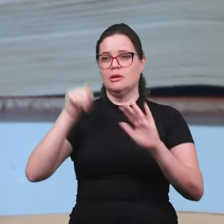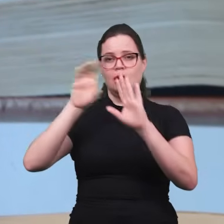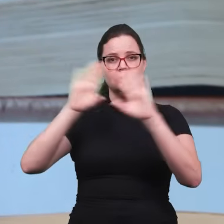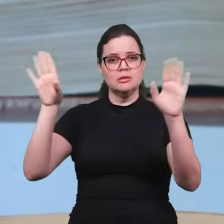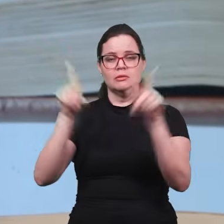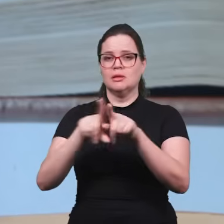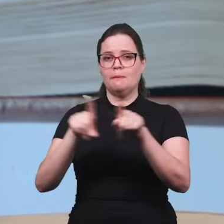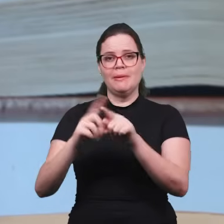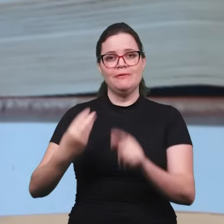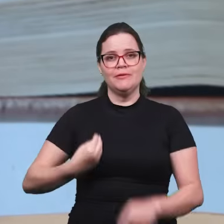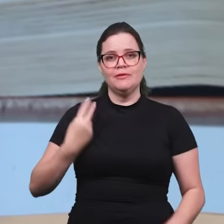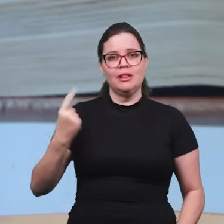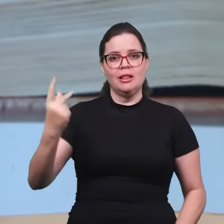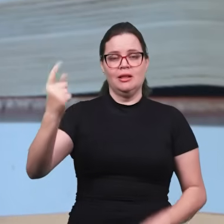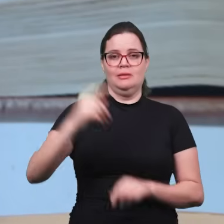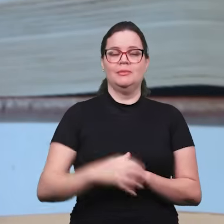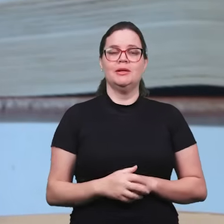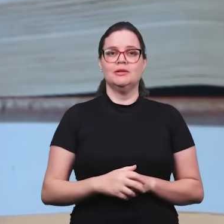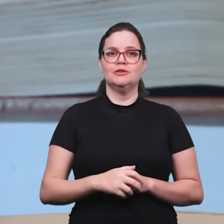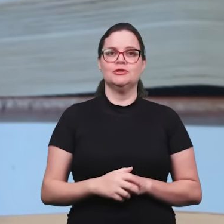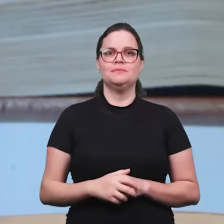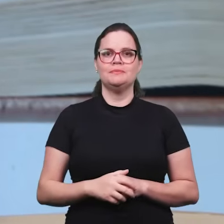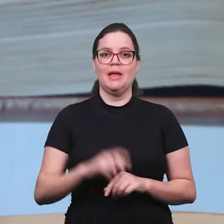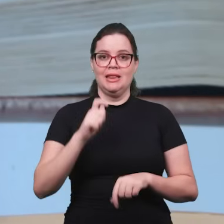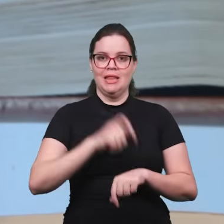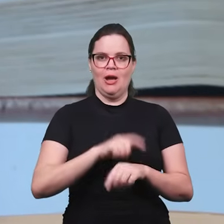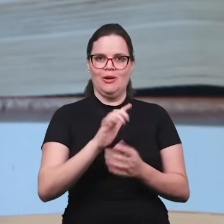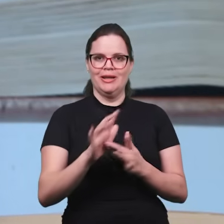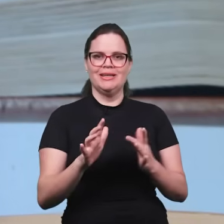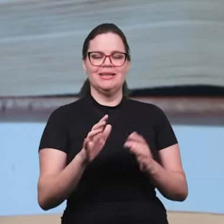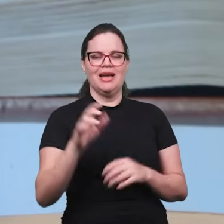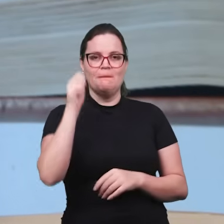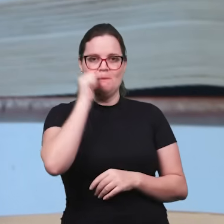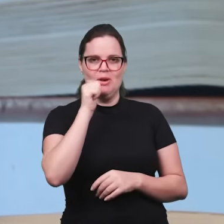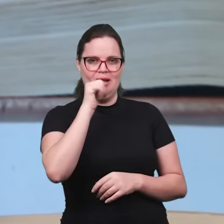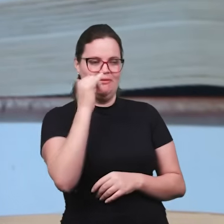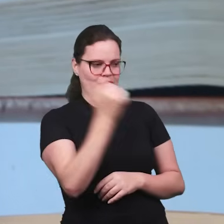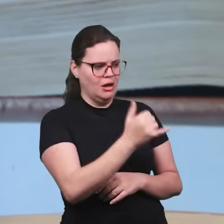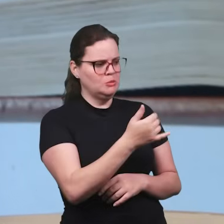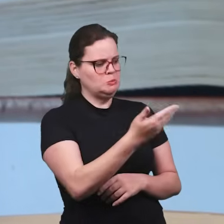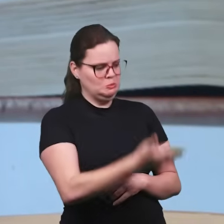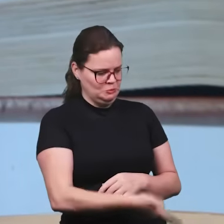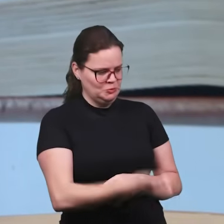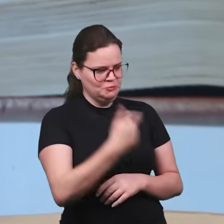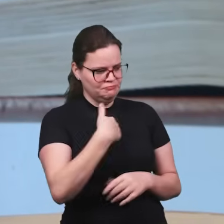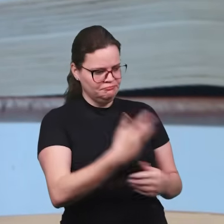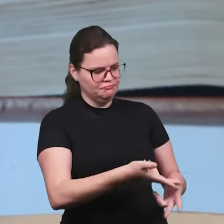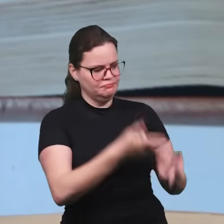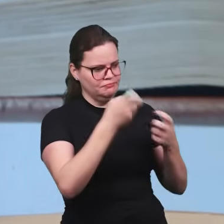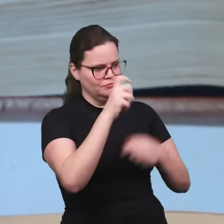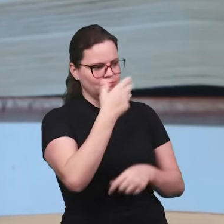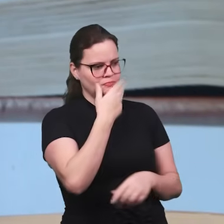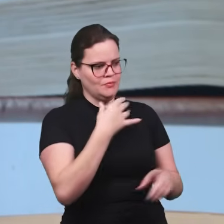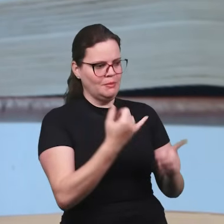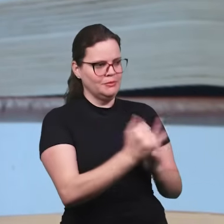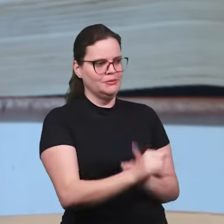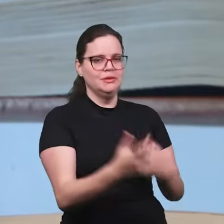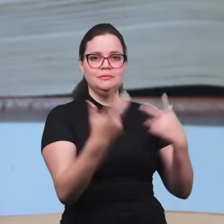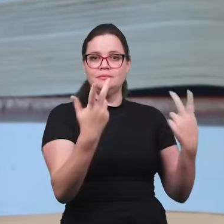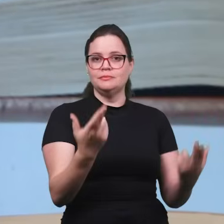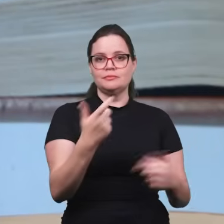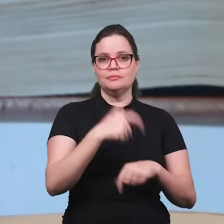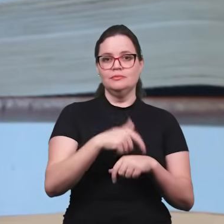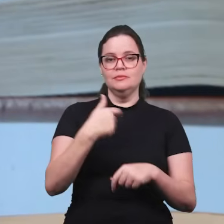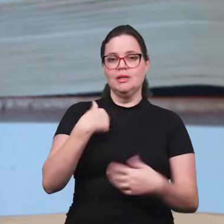ela reconhece isso, veja o que és profeta, é porque é o que acontece conosco quando encontramos com Jesus.